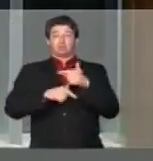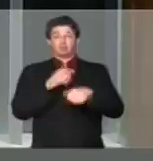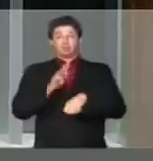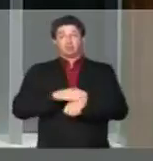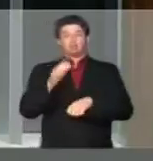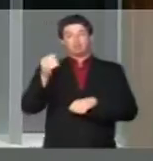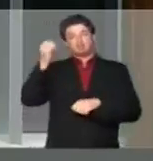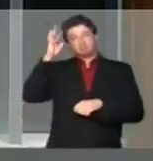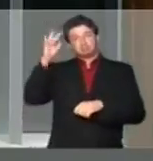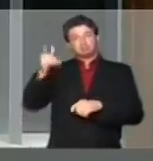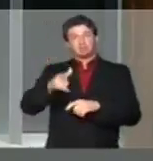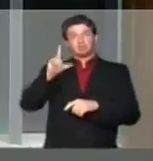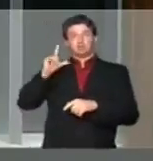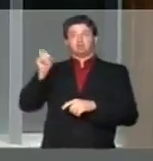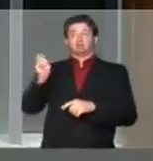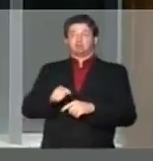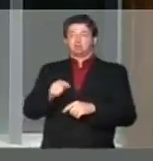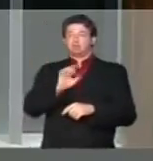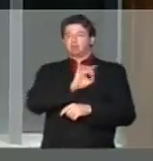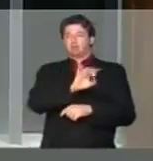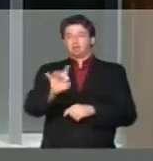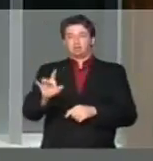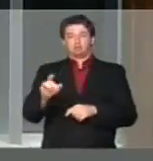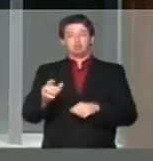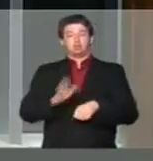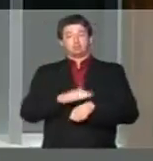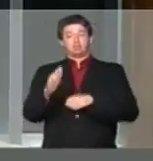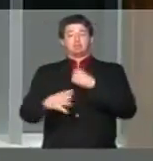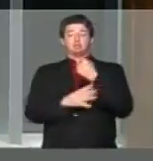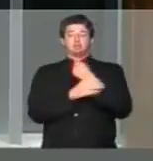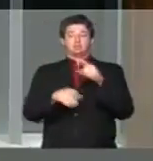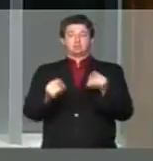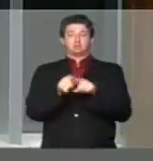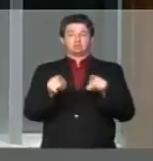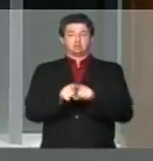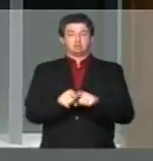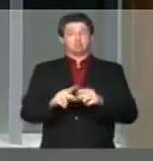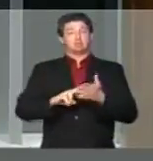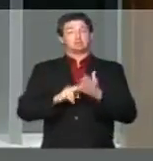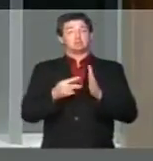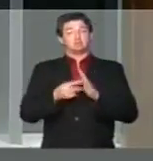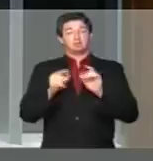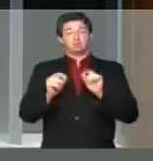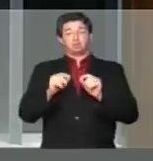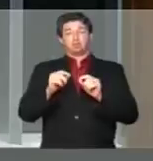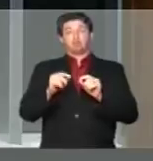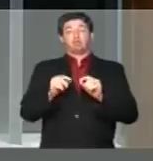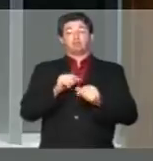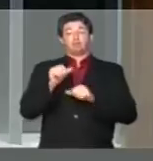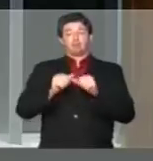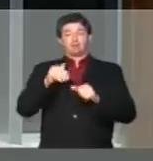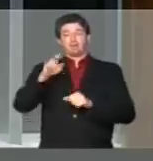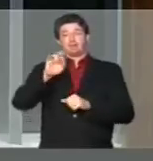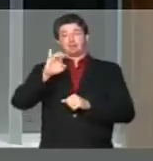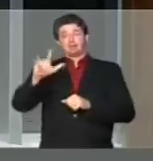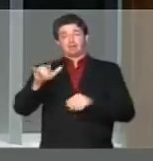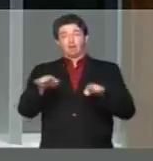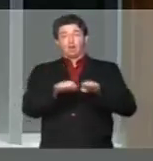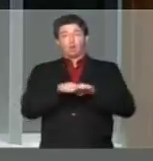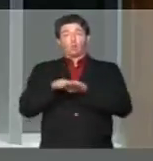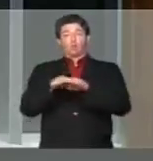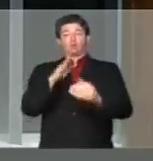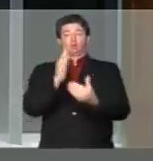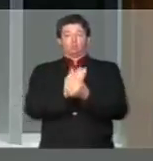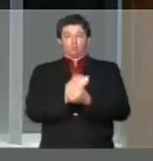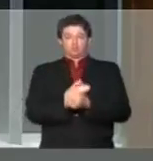mais previsível para as partes, dando-lhes mais segurança. Trata-se da materialização do princípio da isonomia